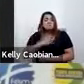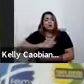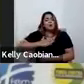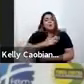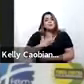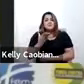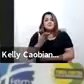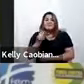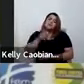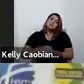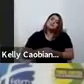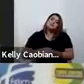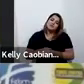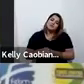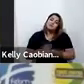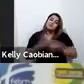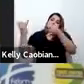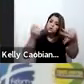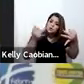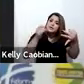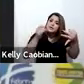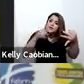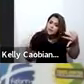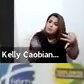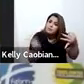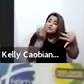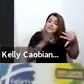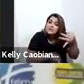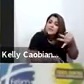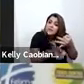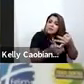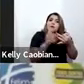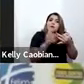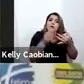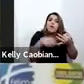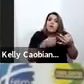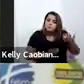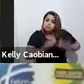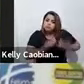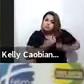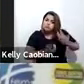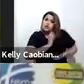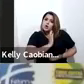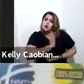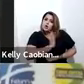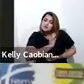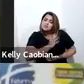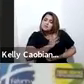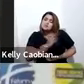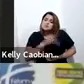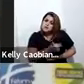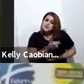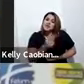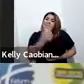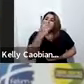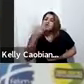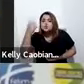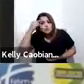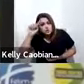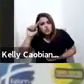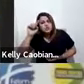manter a chama acesa por 21 dias, e você foi extremamente importante, porque você trazia